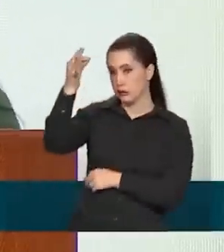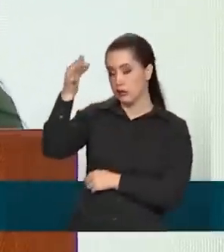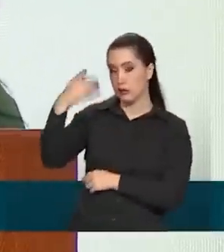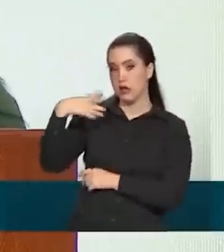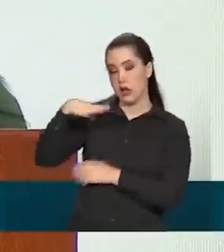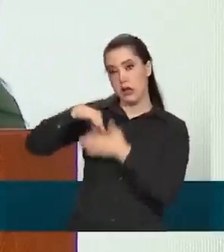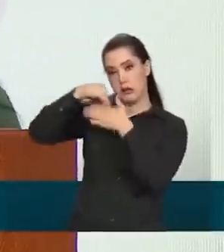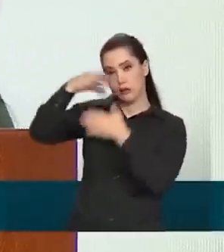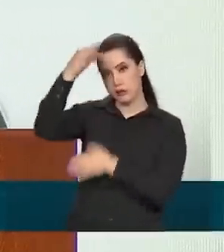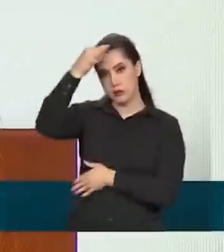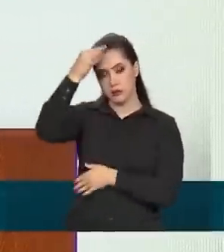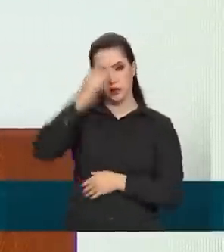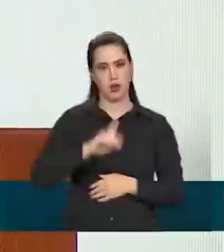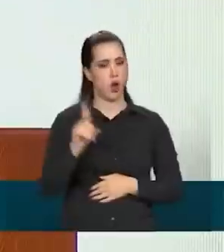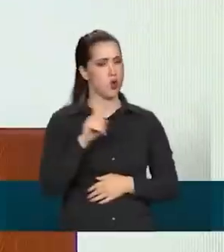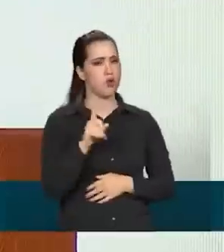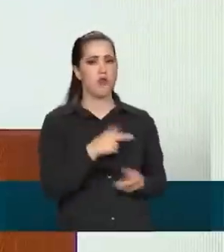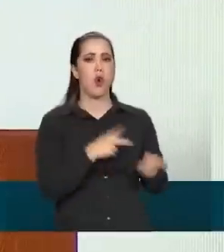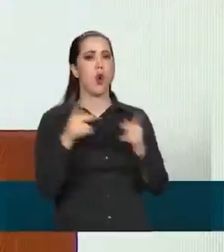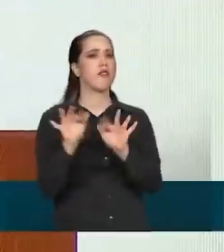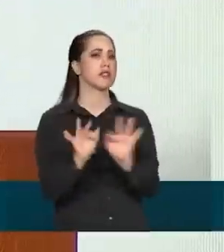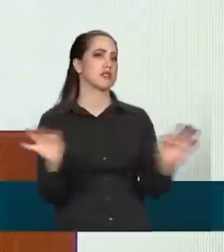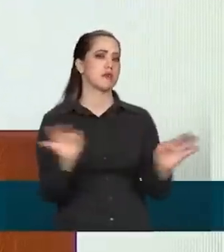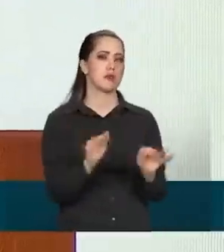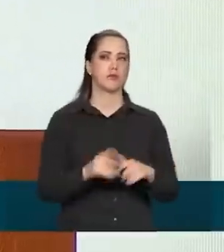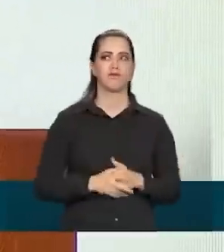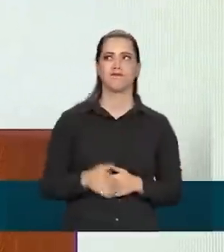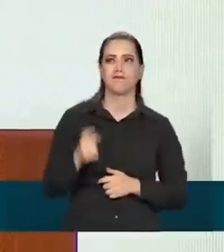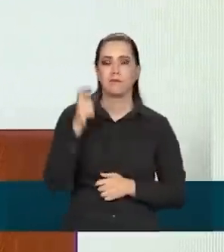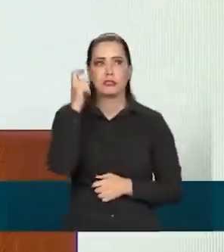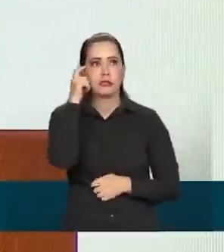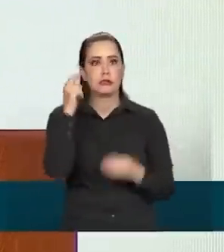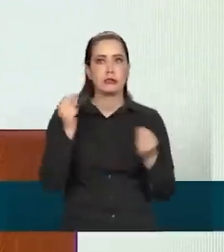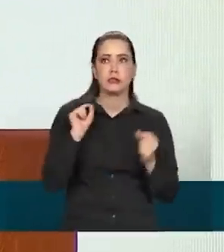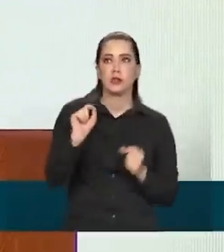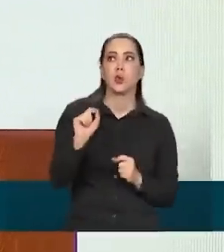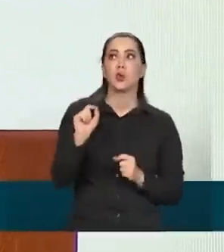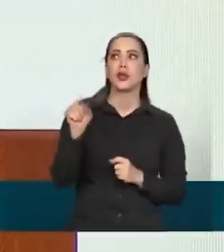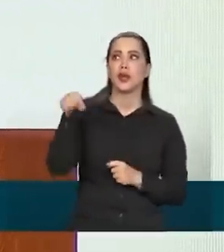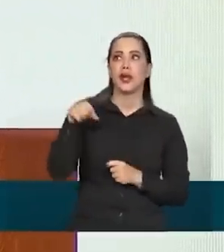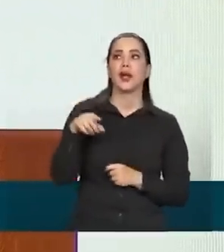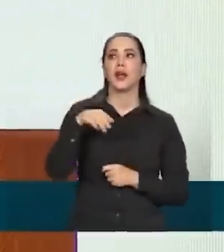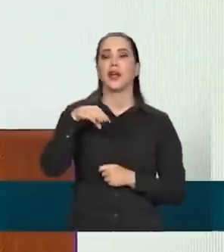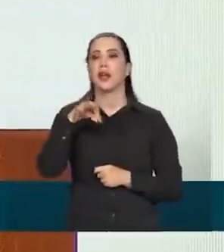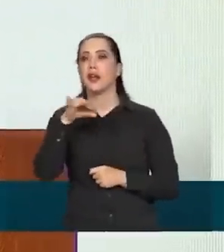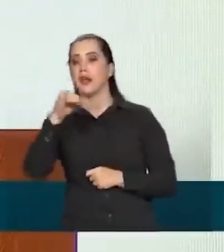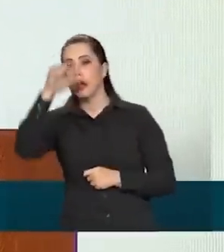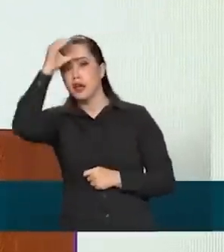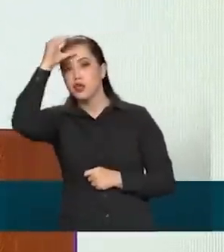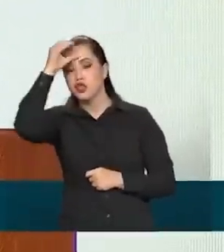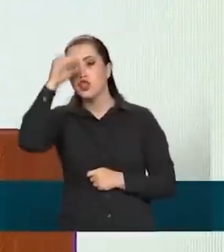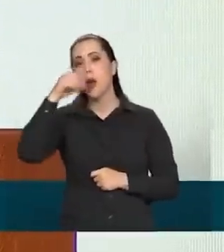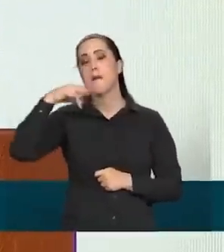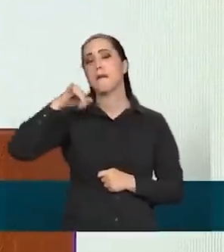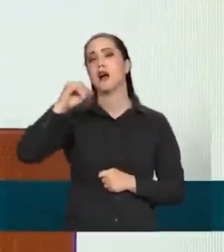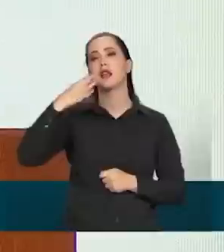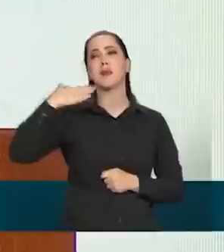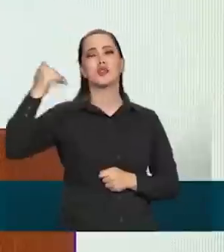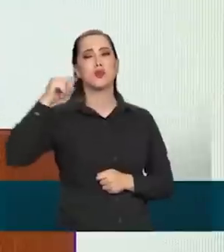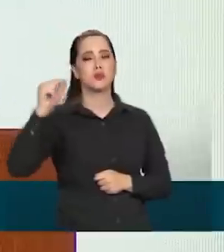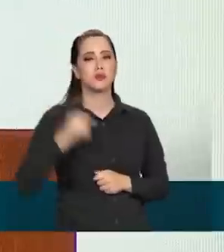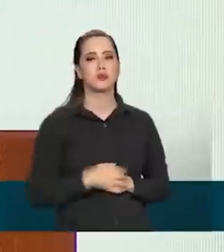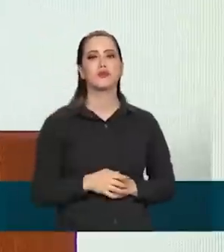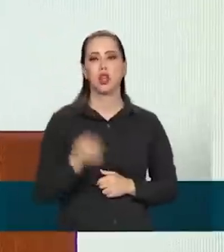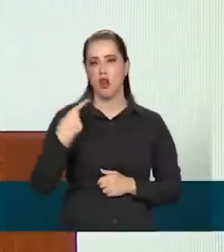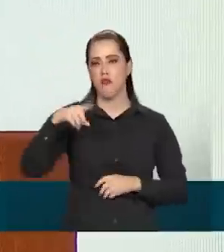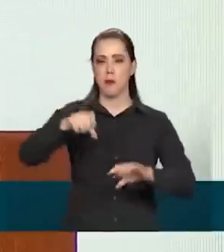Como não foi um convite qualquer, eu pensei, né, o que será que tia Maria quer? Subi na garupa